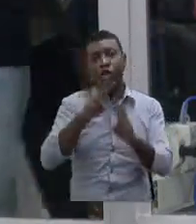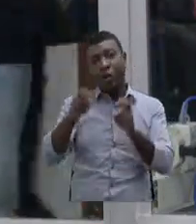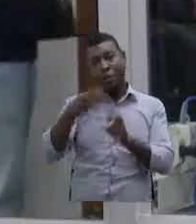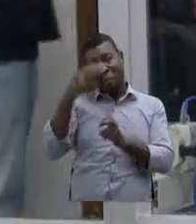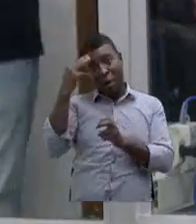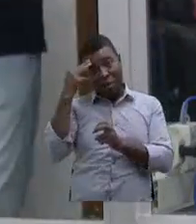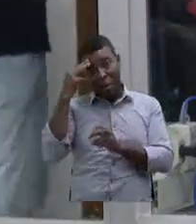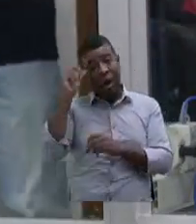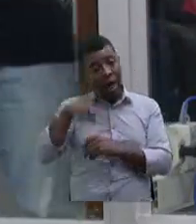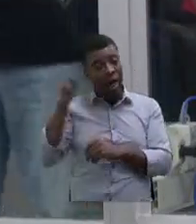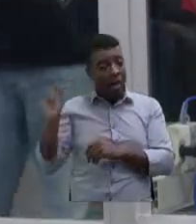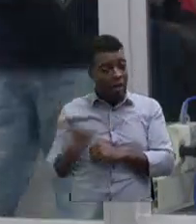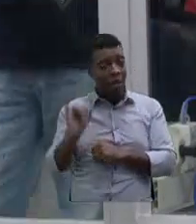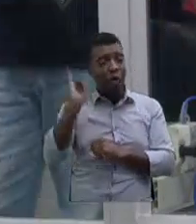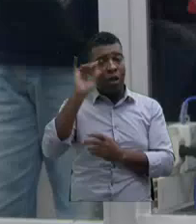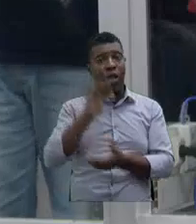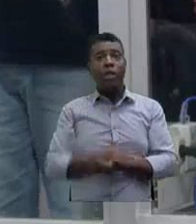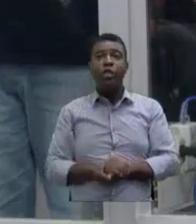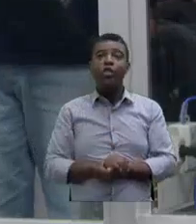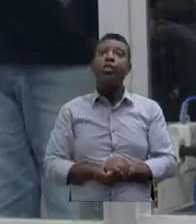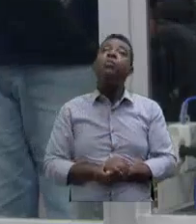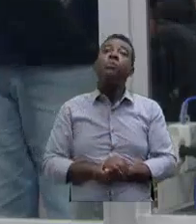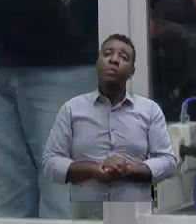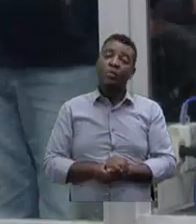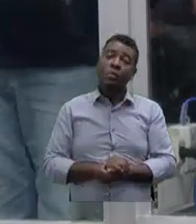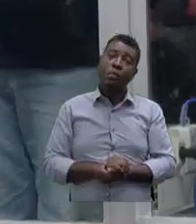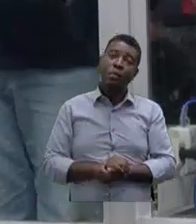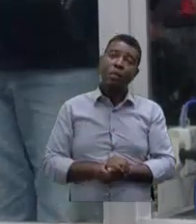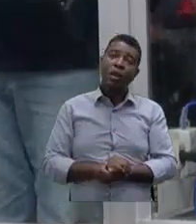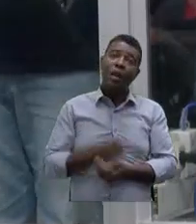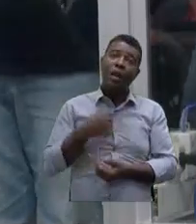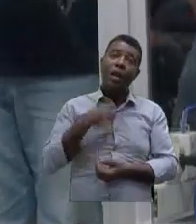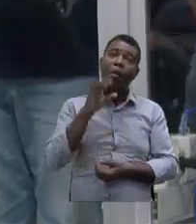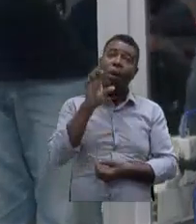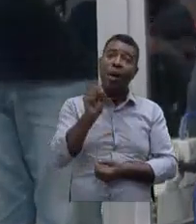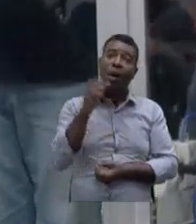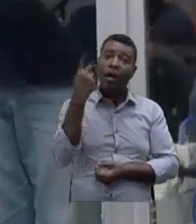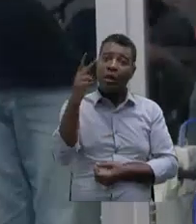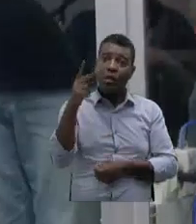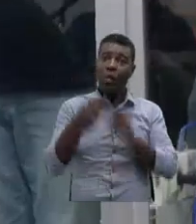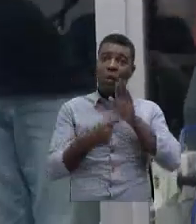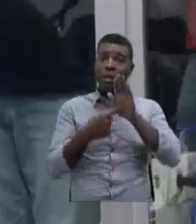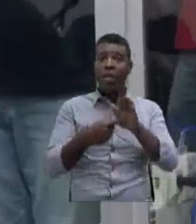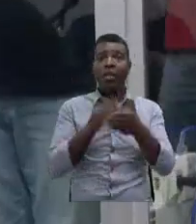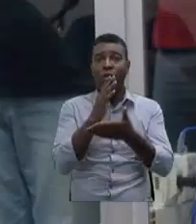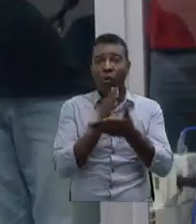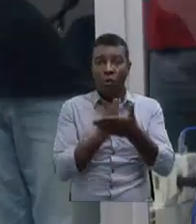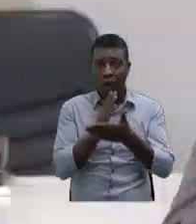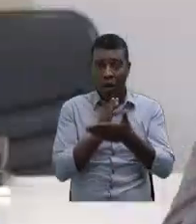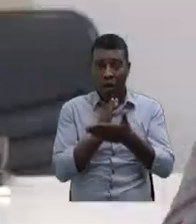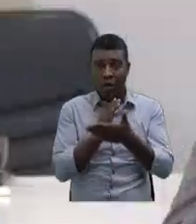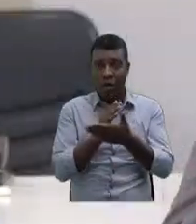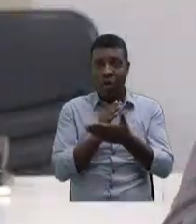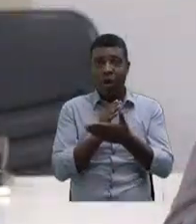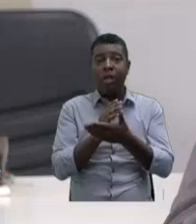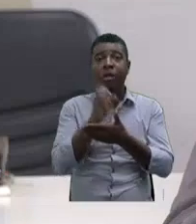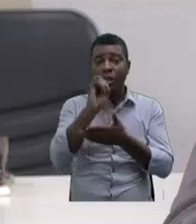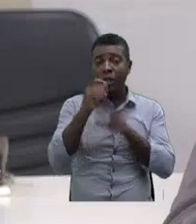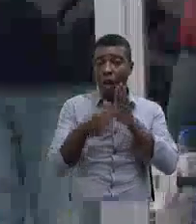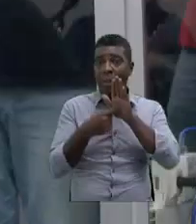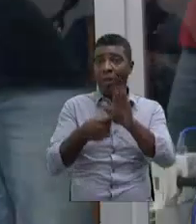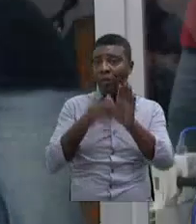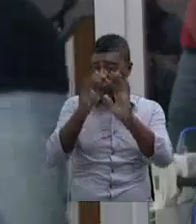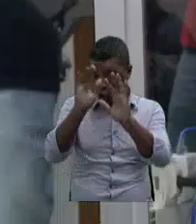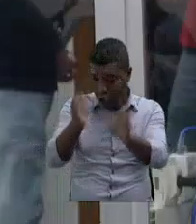gostaria de perguntar, por favor, como que, e eu peguei a sua apresentação no meio, então, se o senhor tiver apresentado, eu já peço desculpas de antemão. Eu